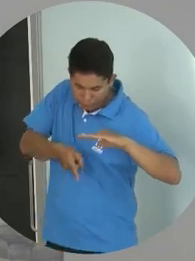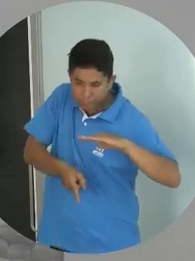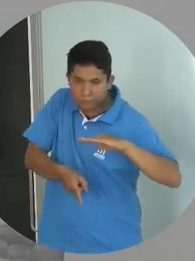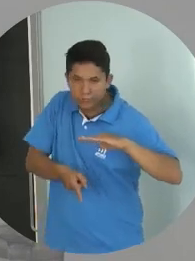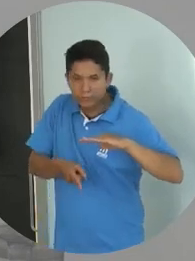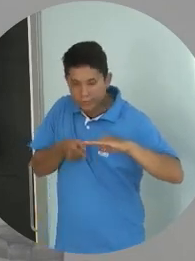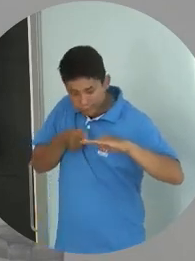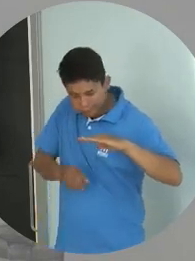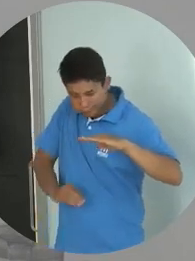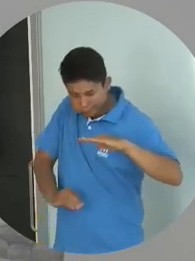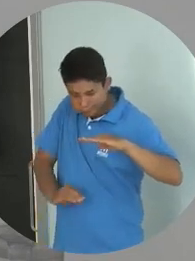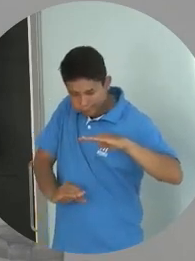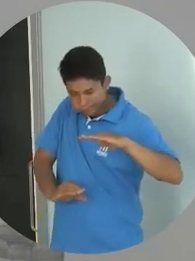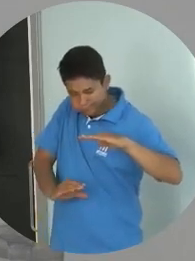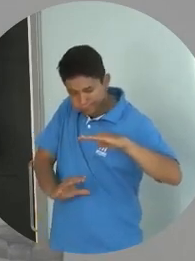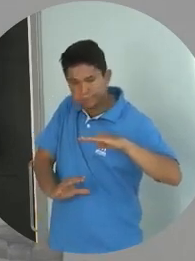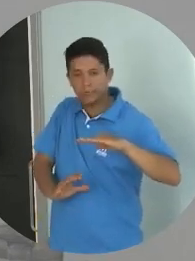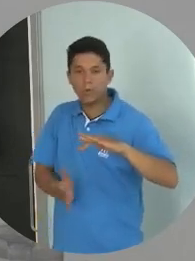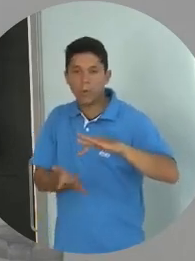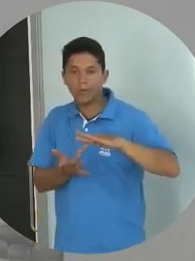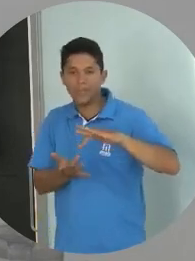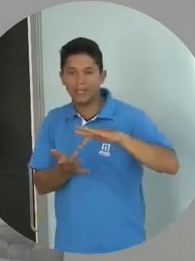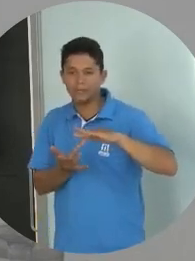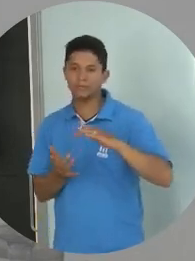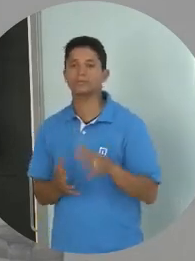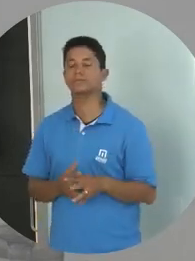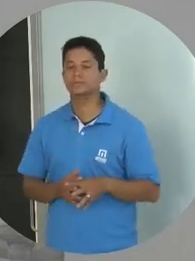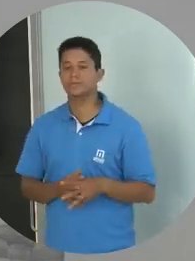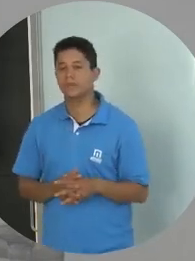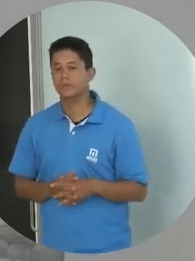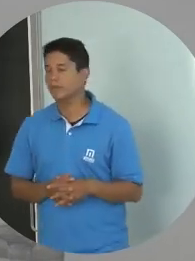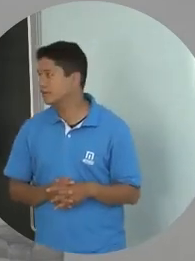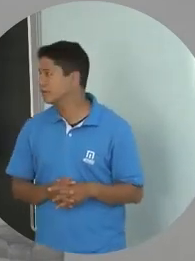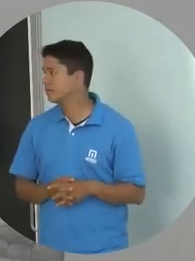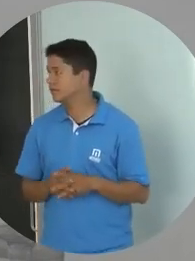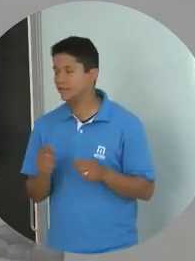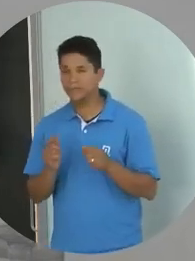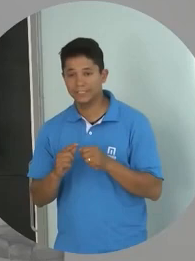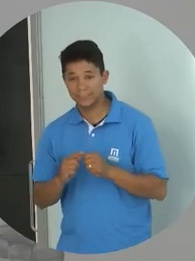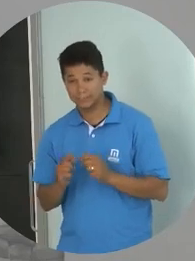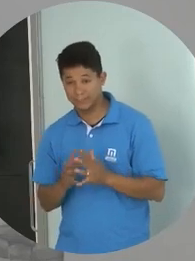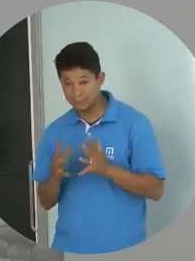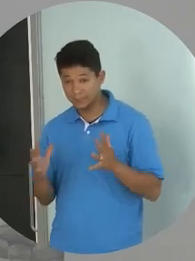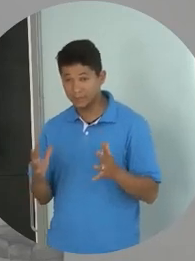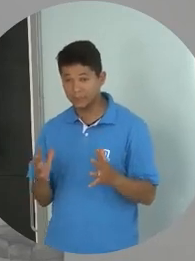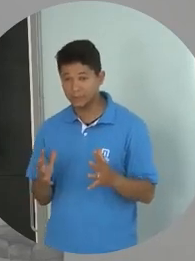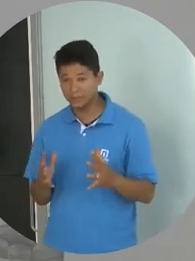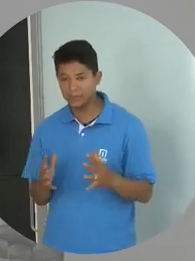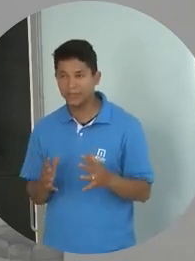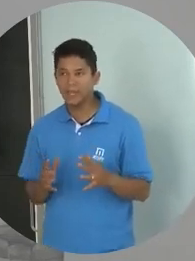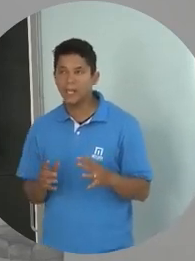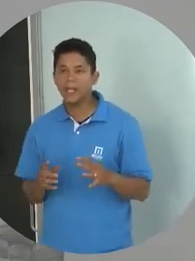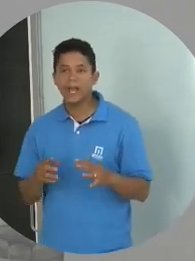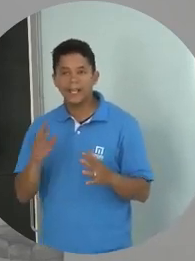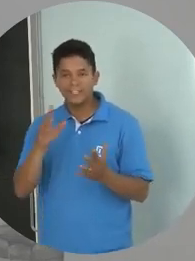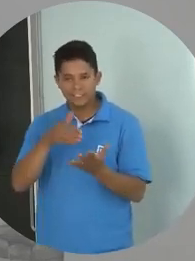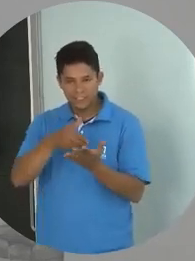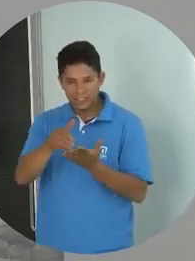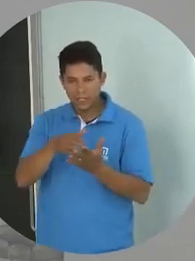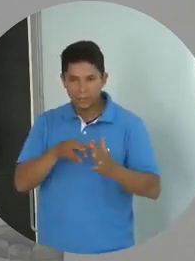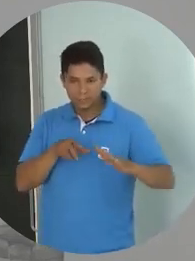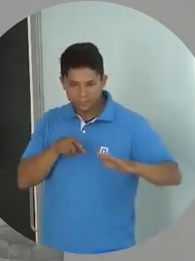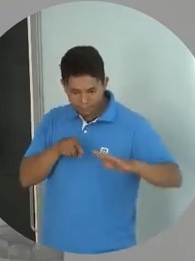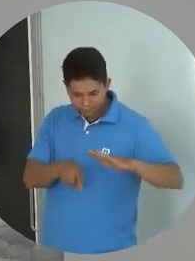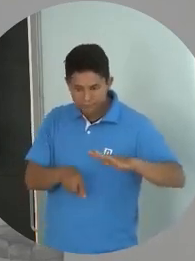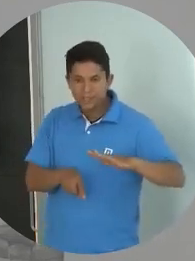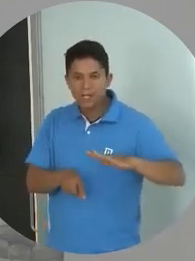radier com a região. Então, em função dessa expansão, nós conseguimos trazer a placa para a